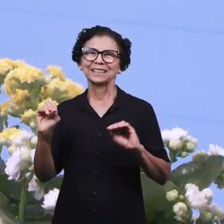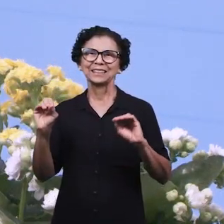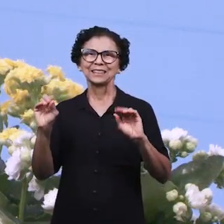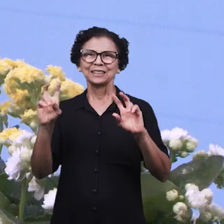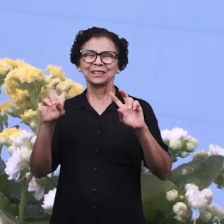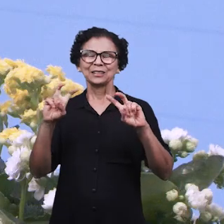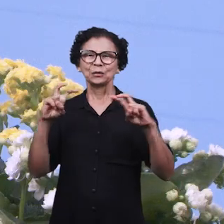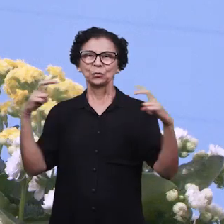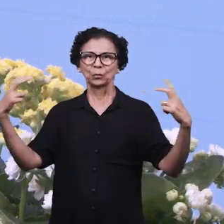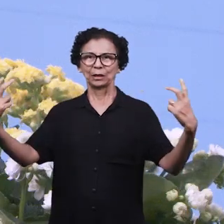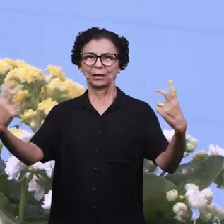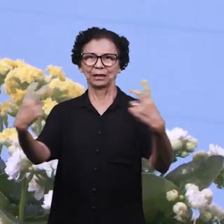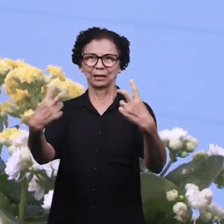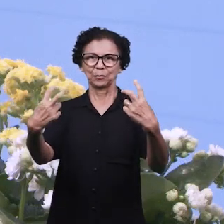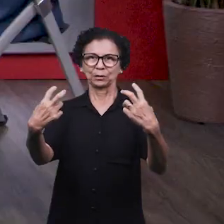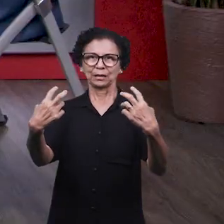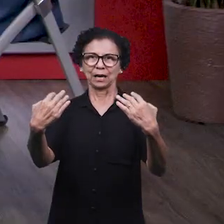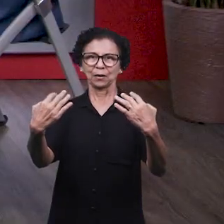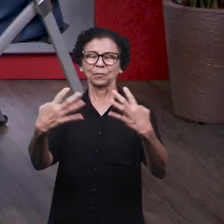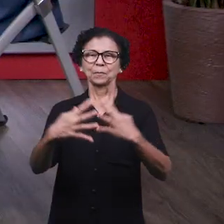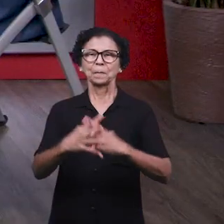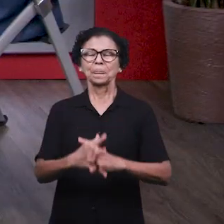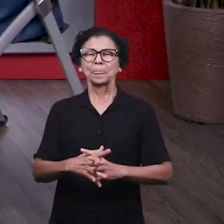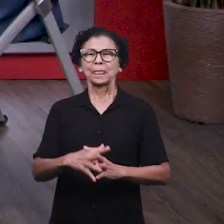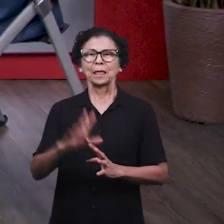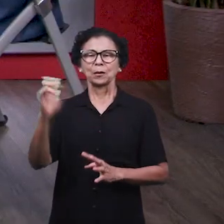que é a Bíblia. Realmente. E nela